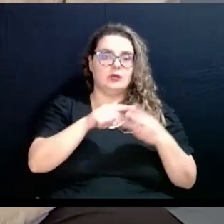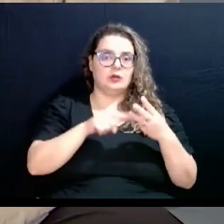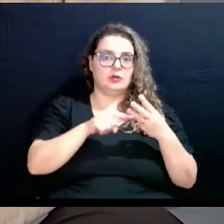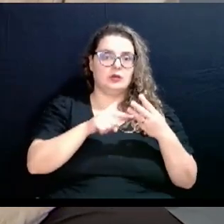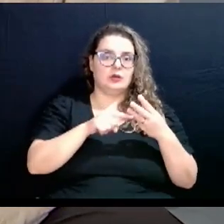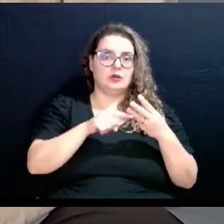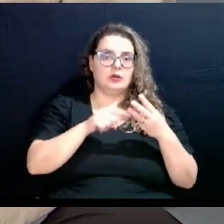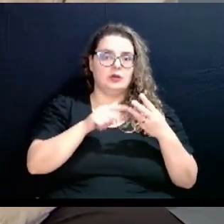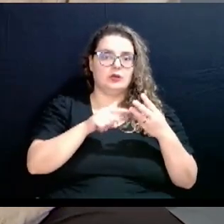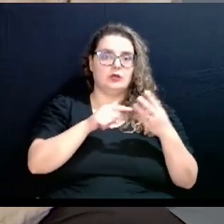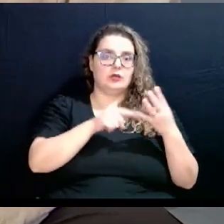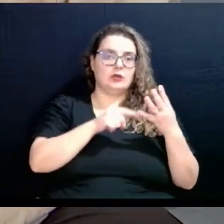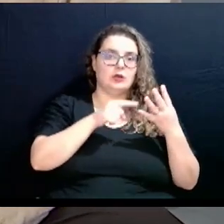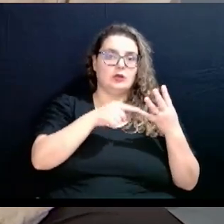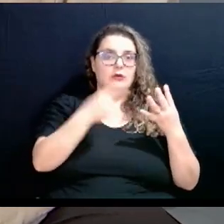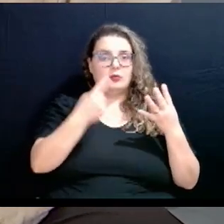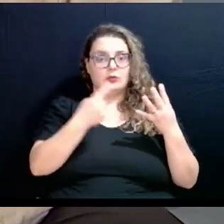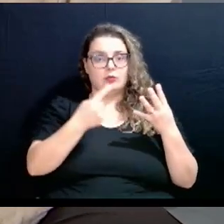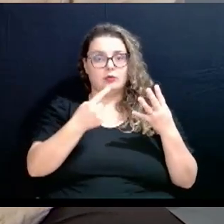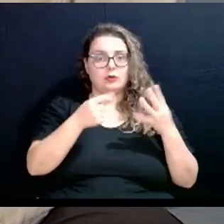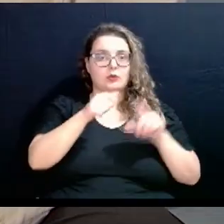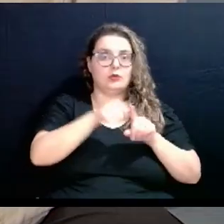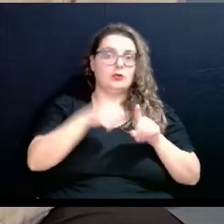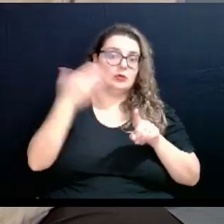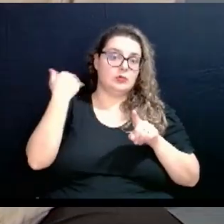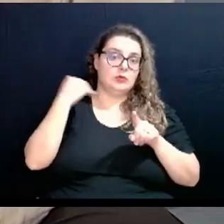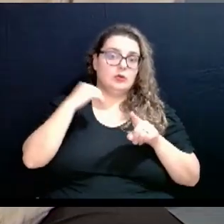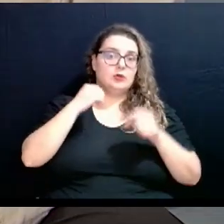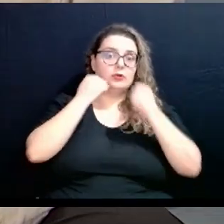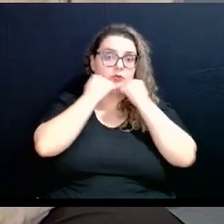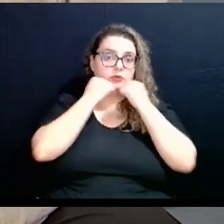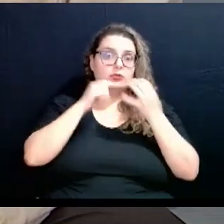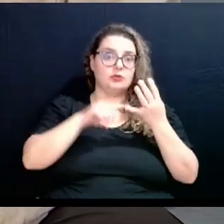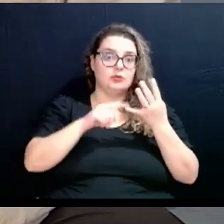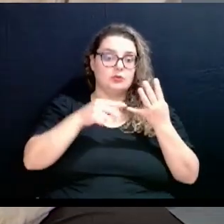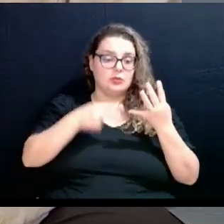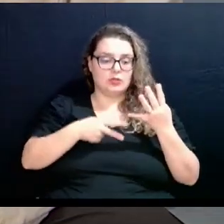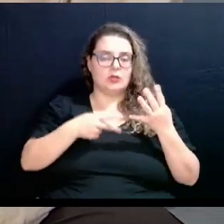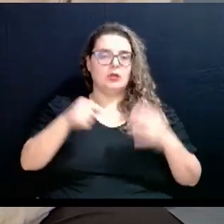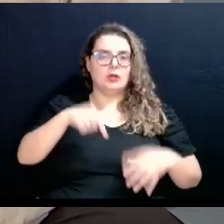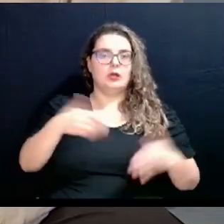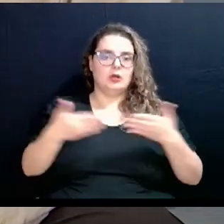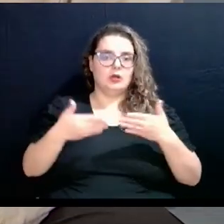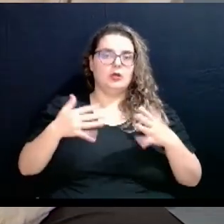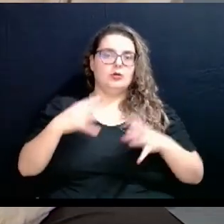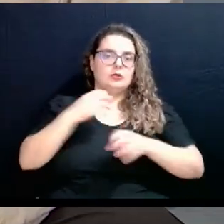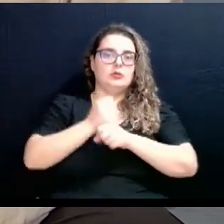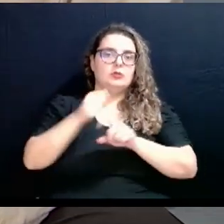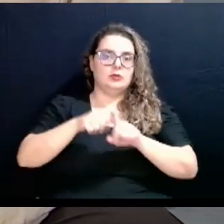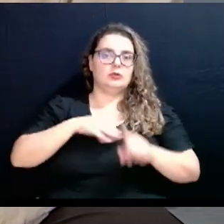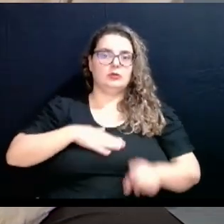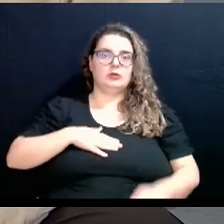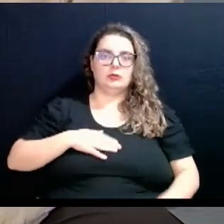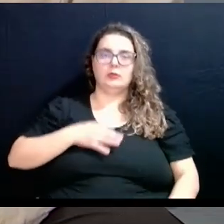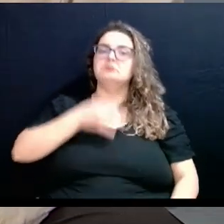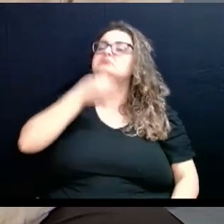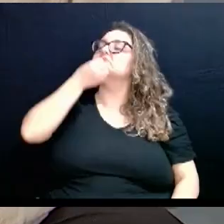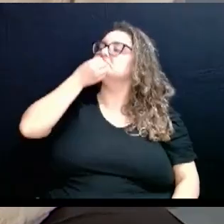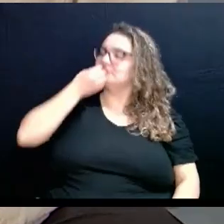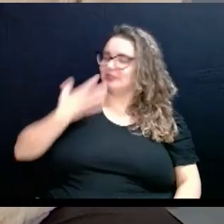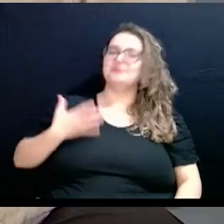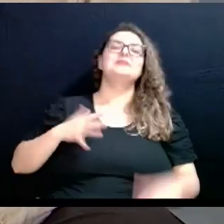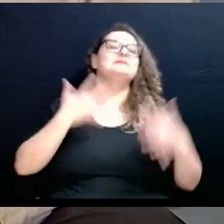a vermelha, que daí tem 2 níveis, né? O patamar 1, que a gente estava no mês passado em julho, e o patamar 2 agora, que é durante todo esse mês de agosto,